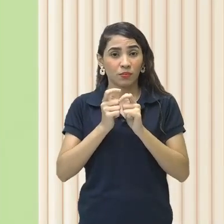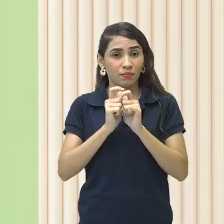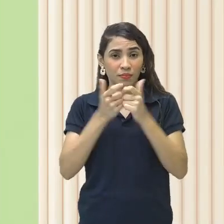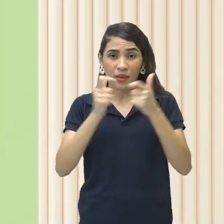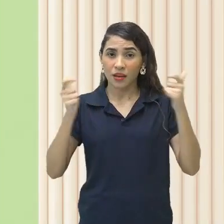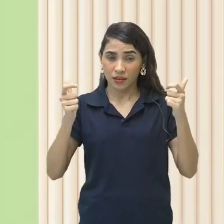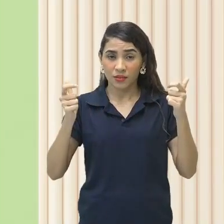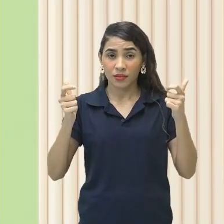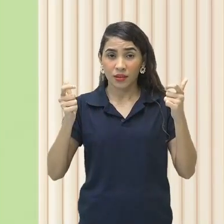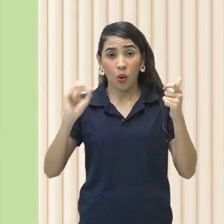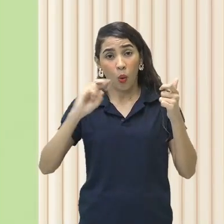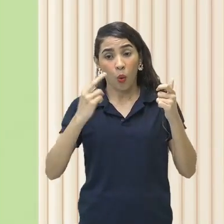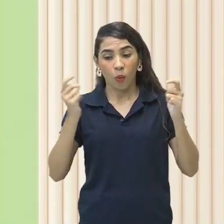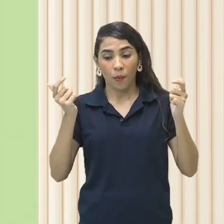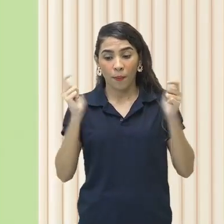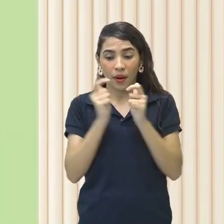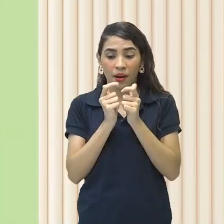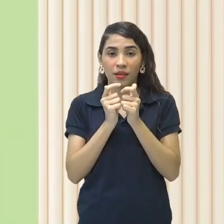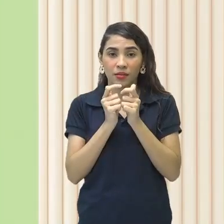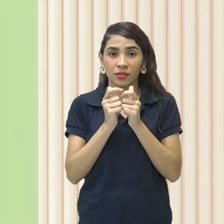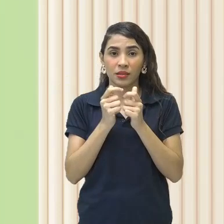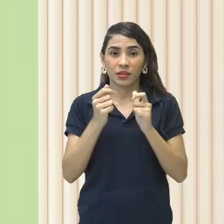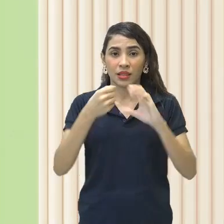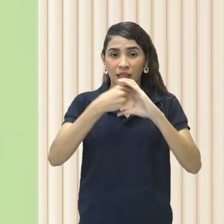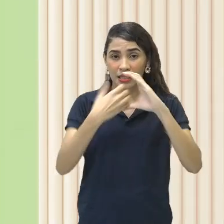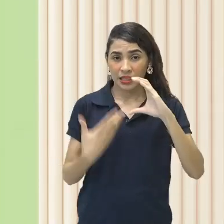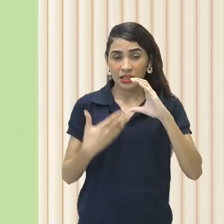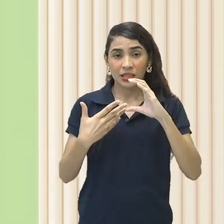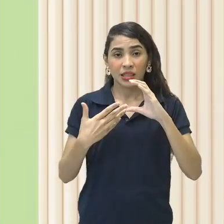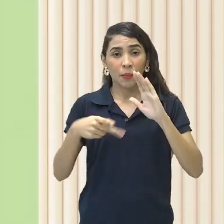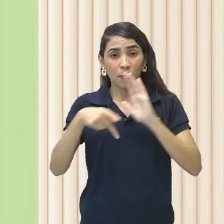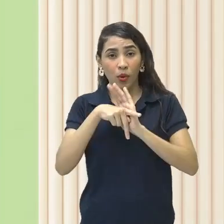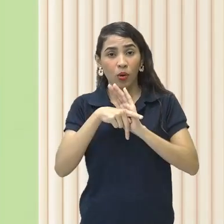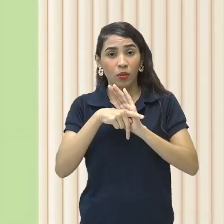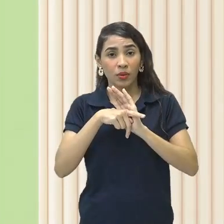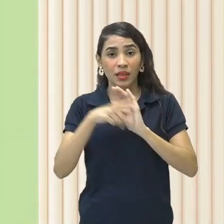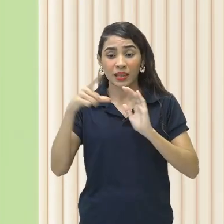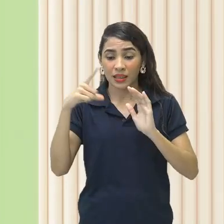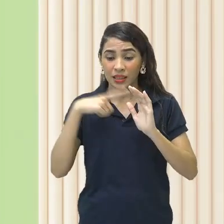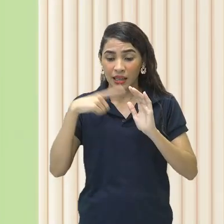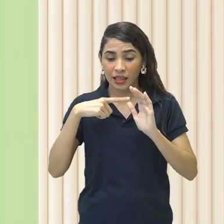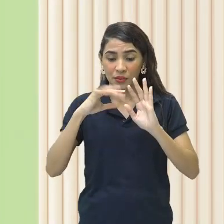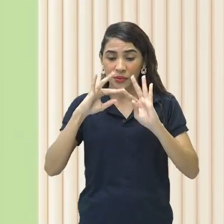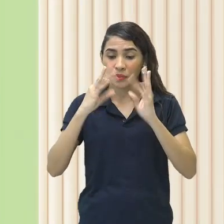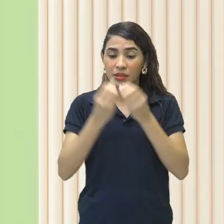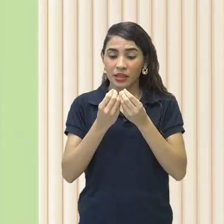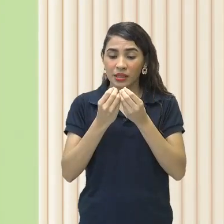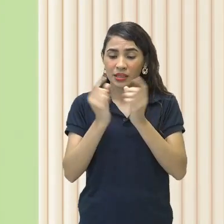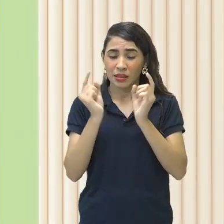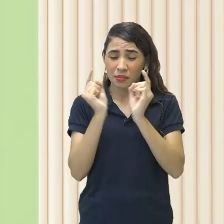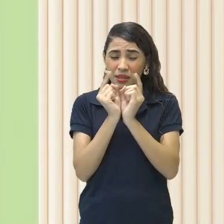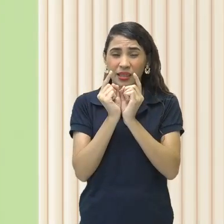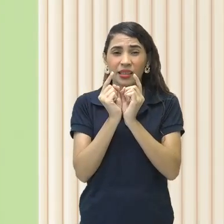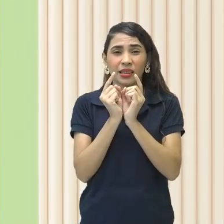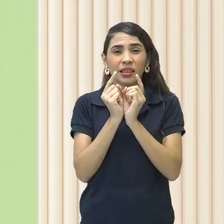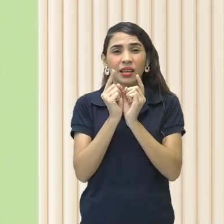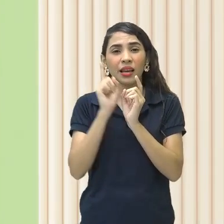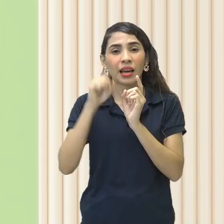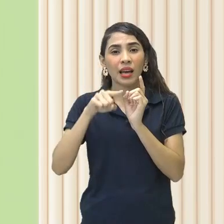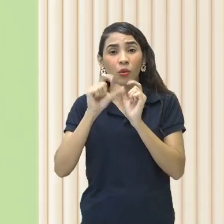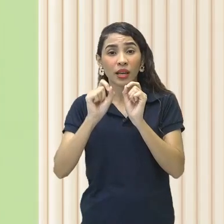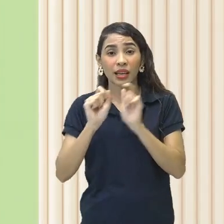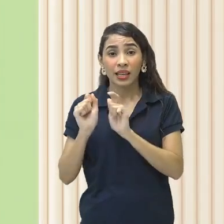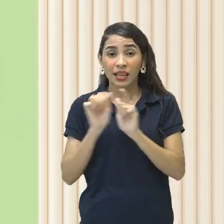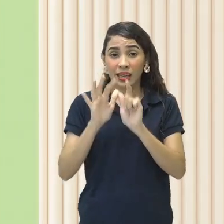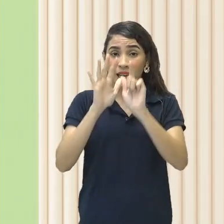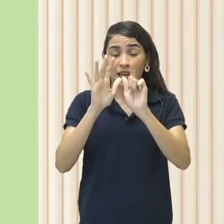podem ser muito pequenos. Como a gente falou de propriedades físicas, quando a gente tem um composto muito pequeno, ele tende a ser